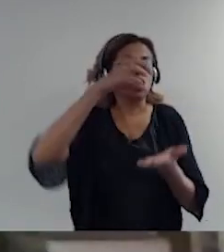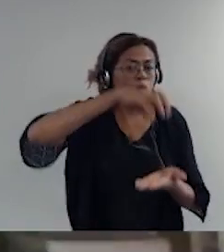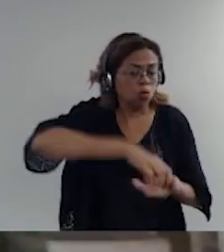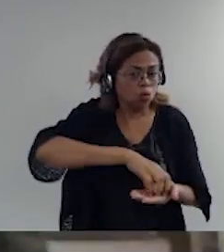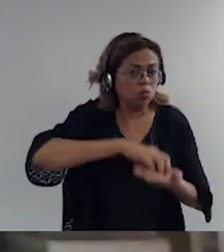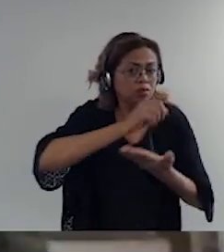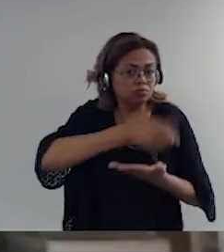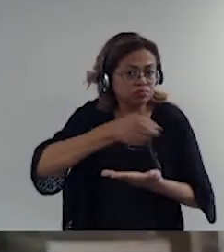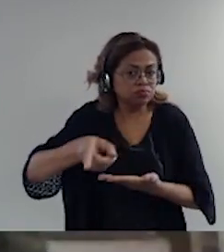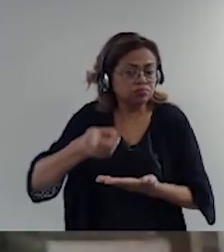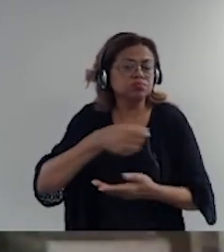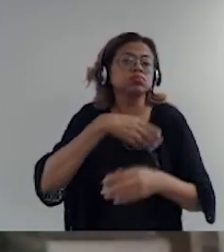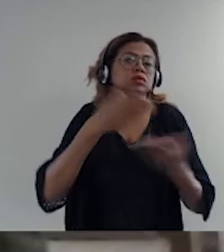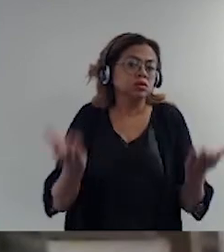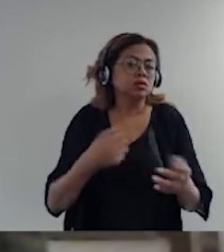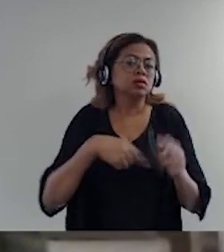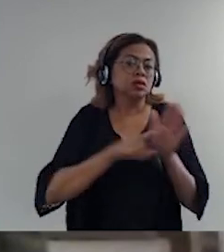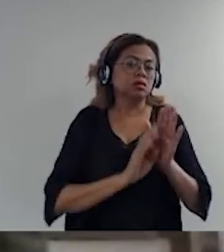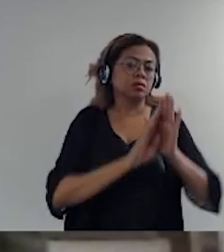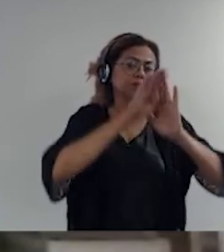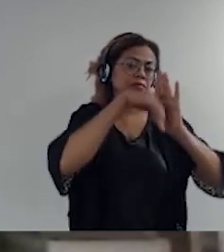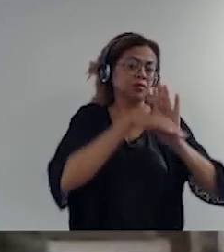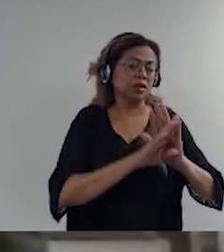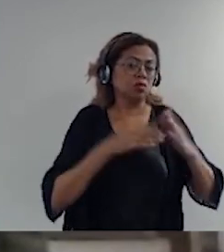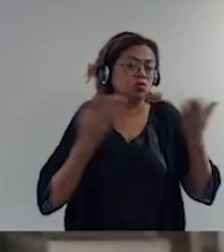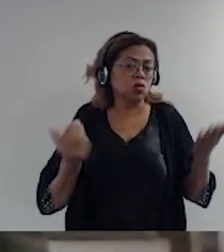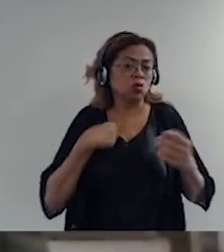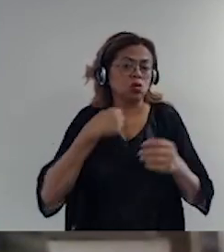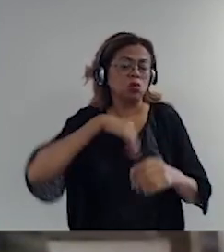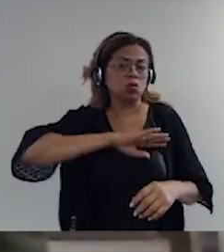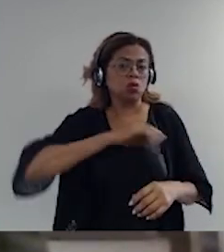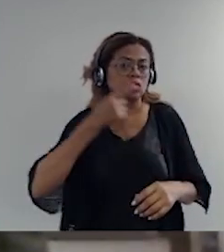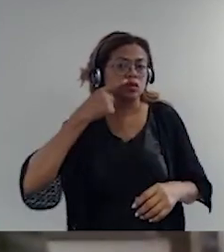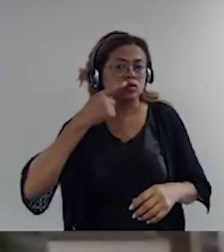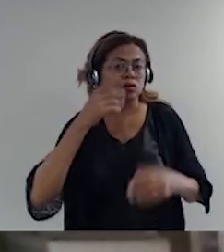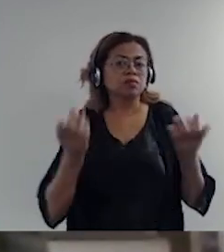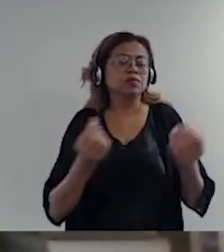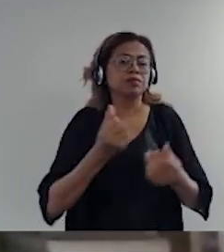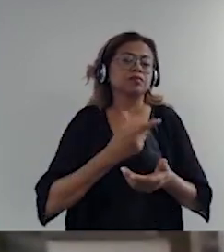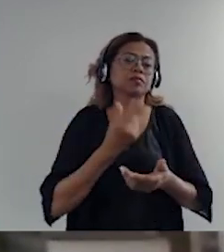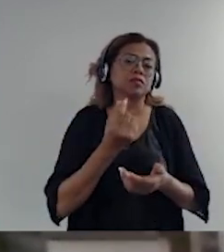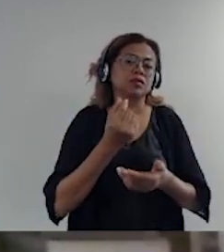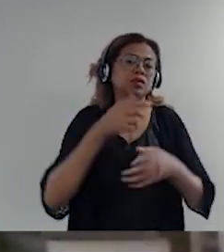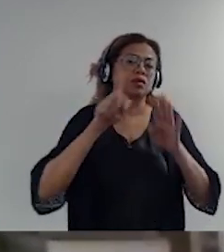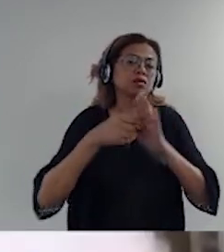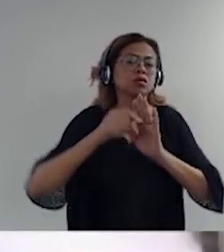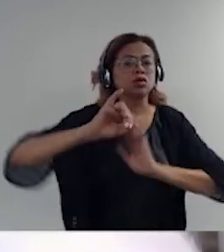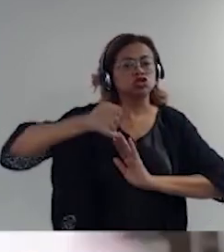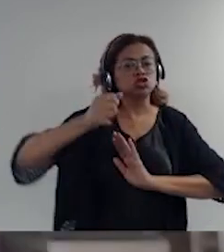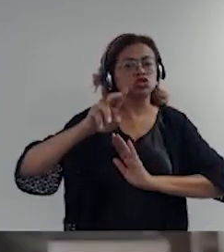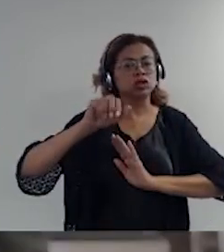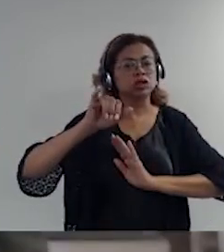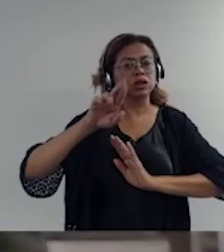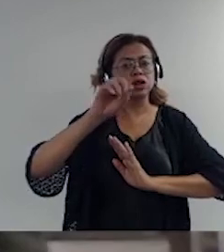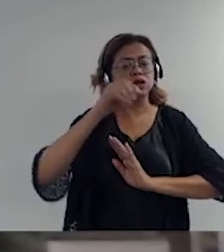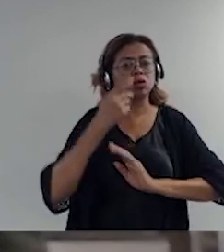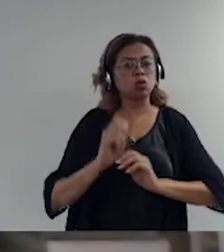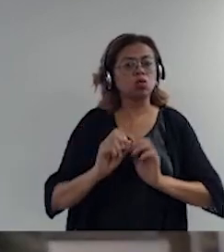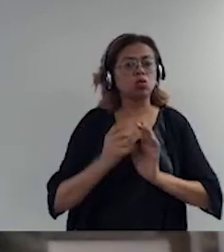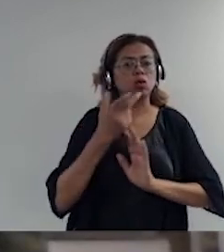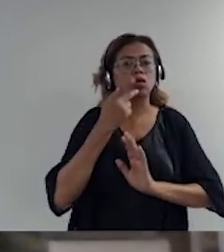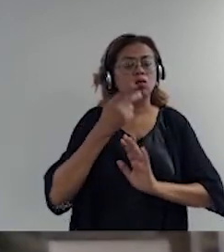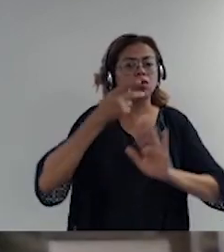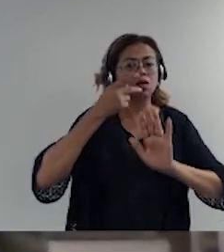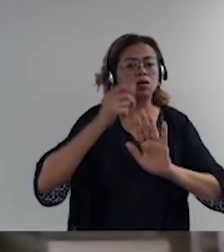sendo feita, sobretudo este ano, quando esse Fórum Econômico de Davos, em janeiro, proclamou o manifesto que o interesse